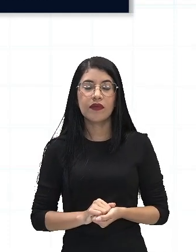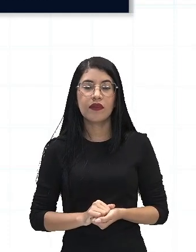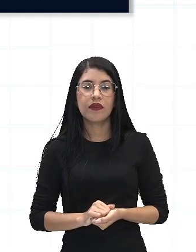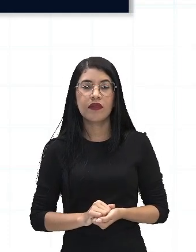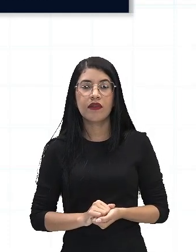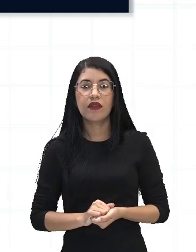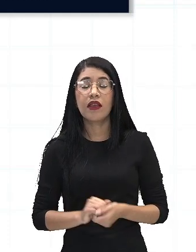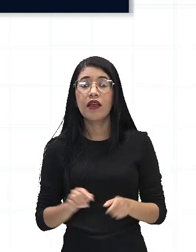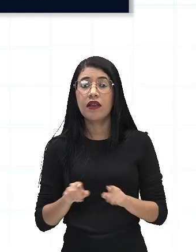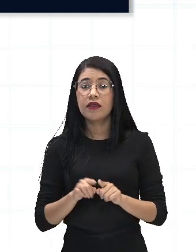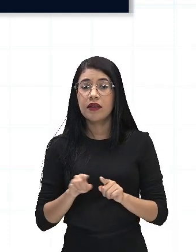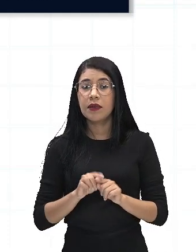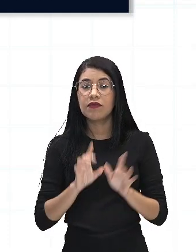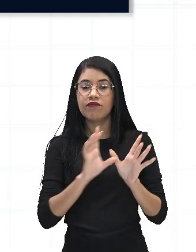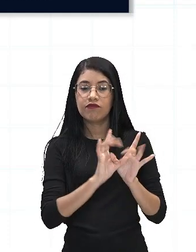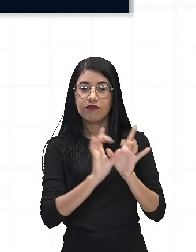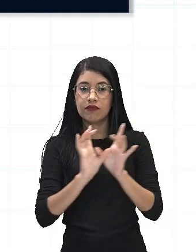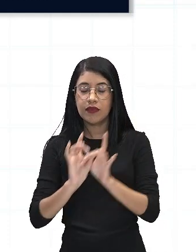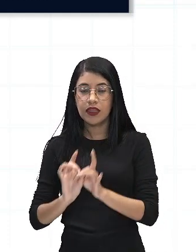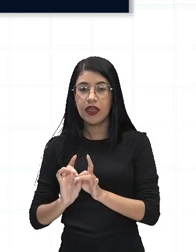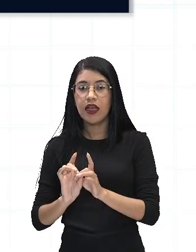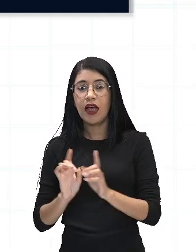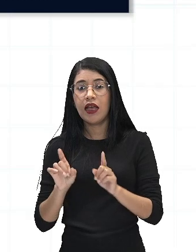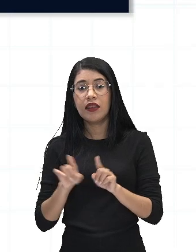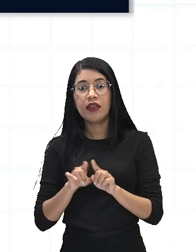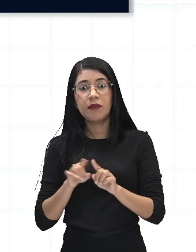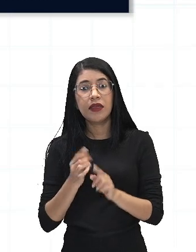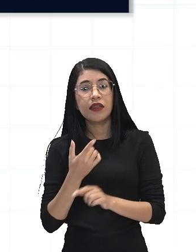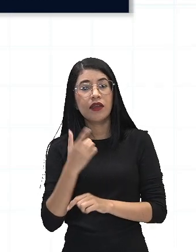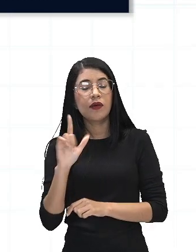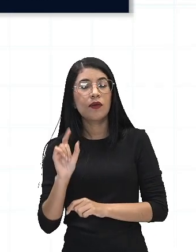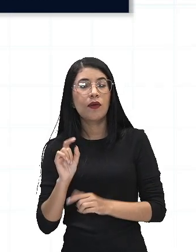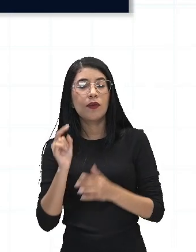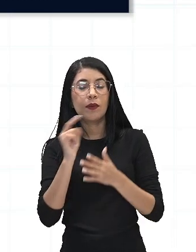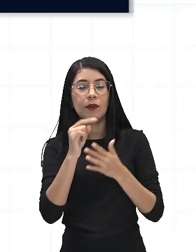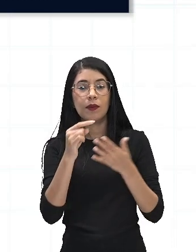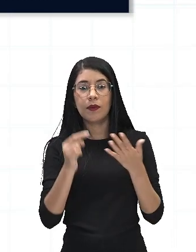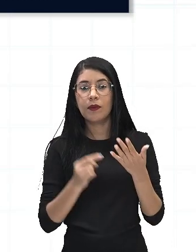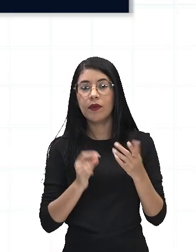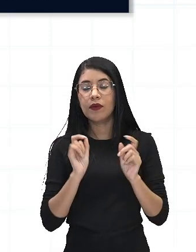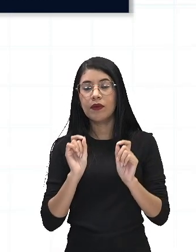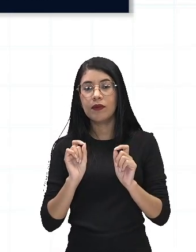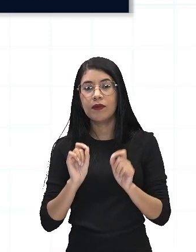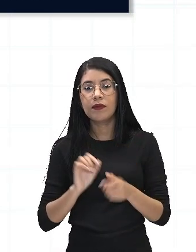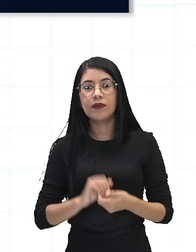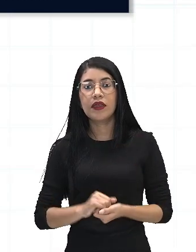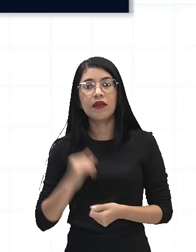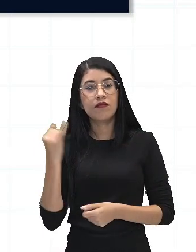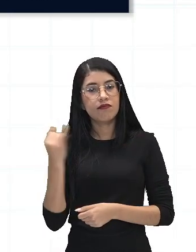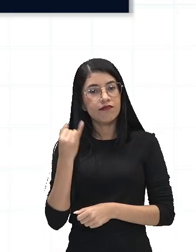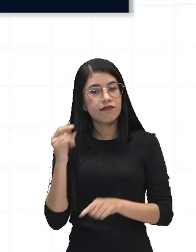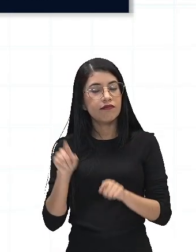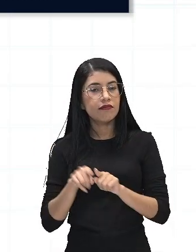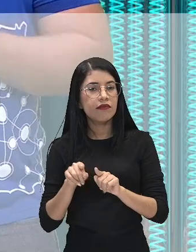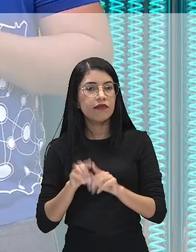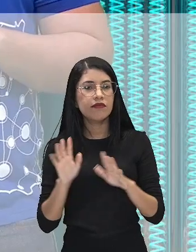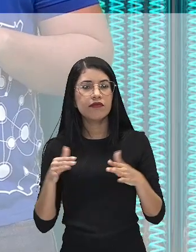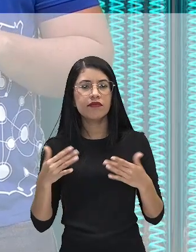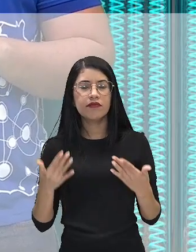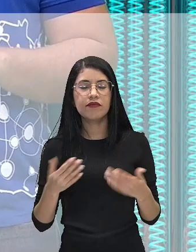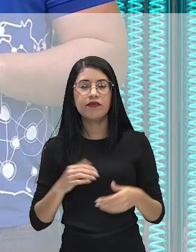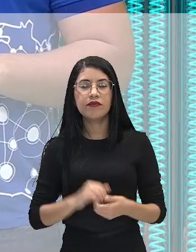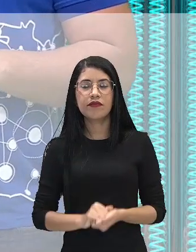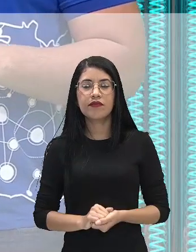da contextualização, claro que a nossa resenha vai trazer outro elemento importante. Que elemento é este?